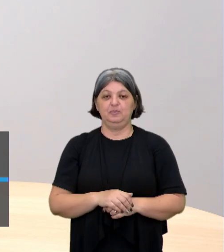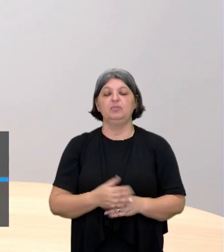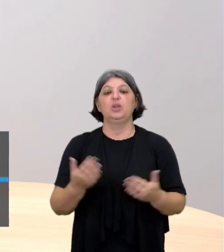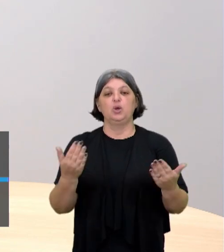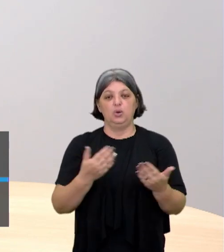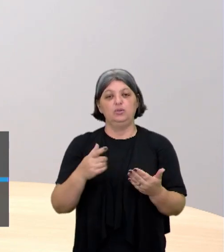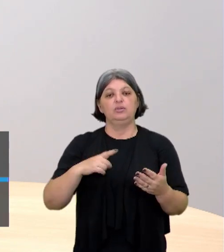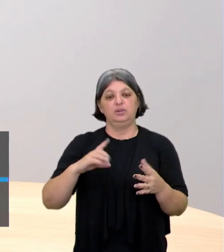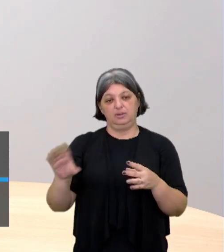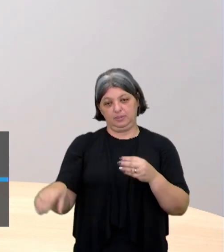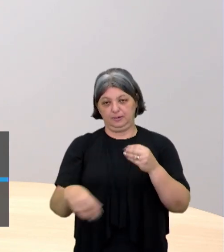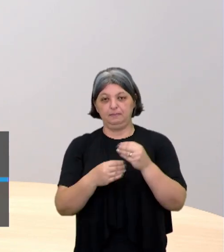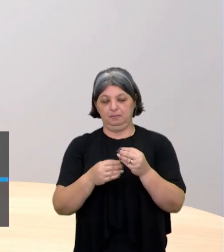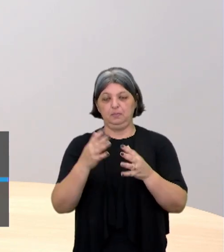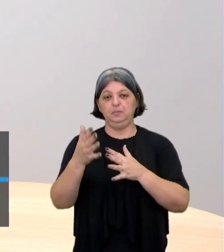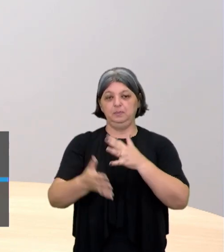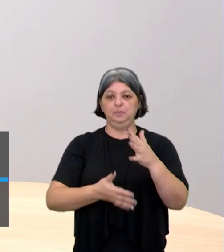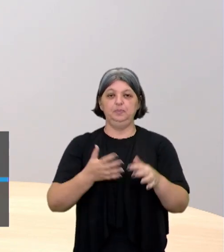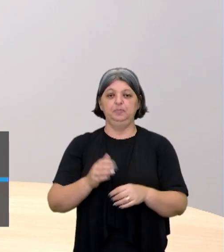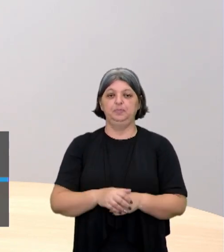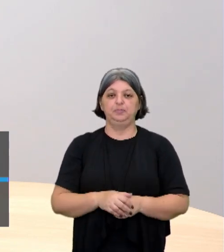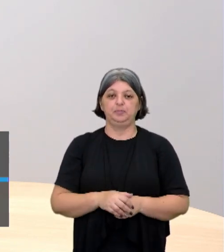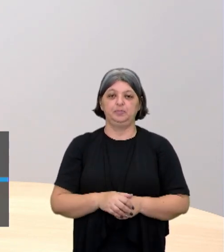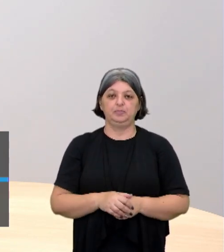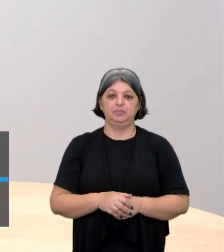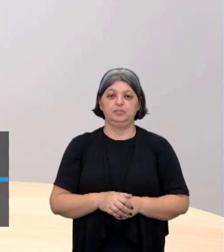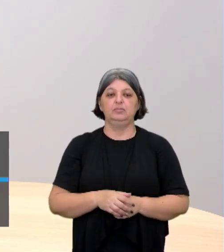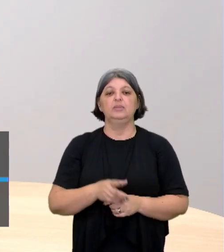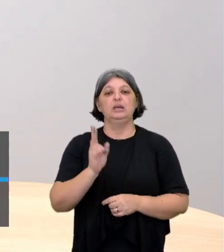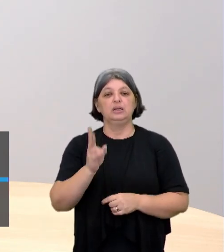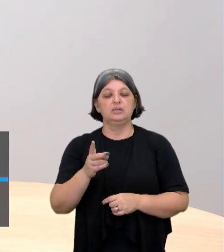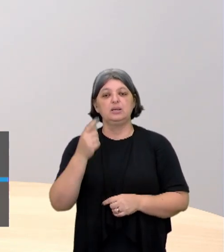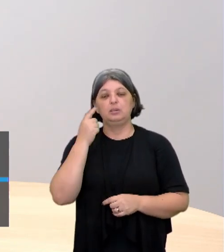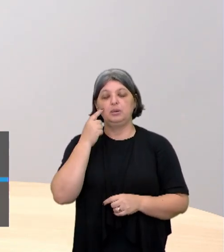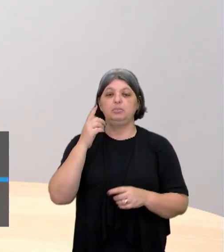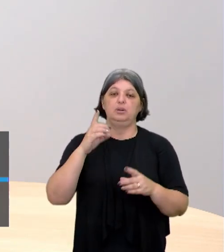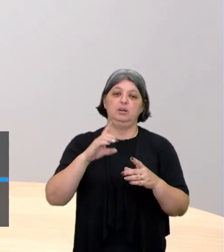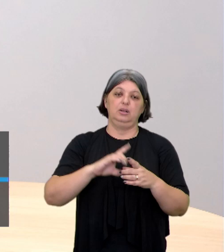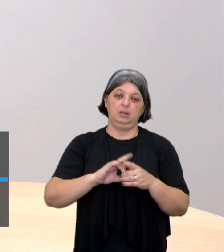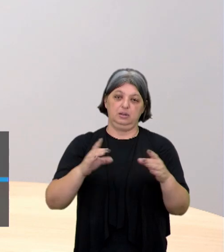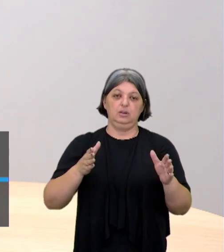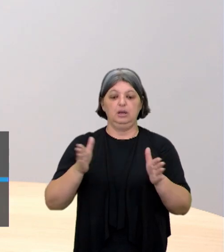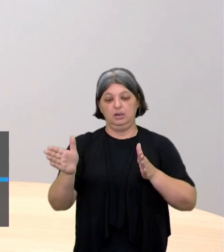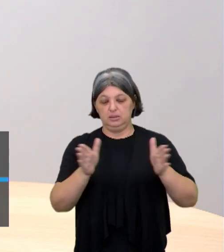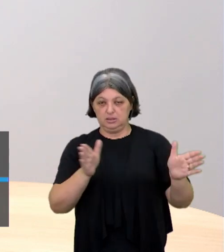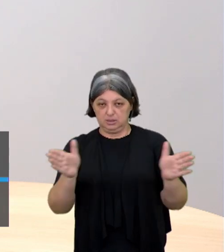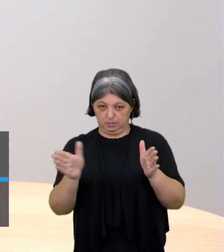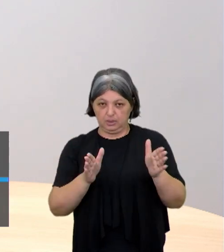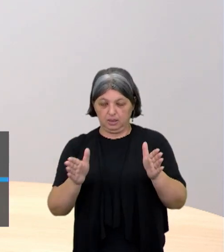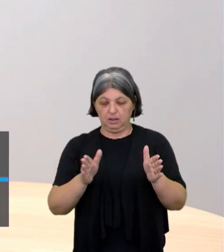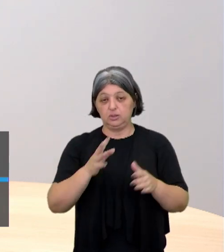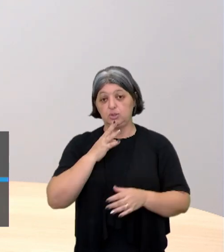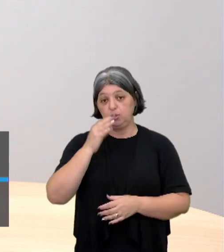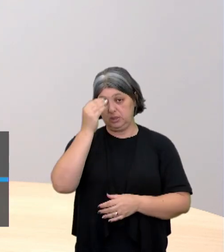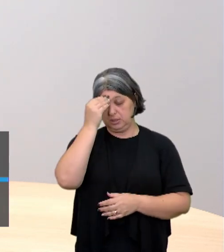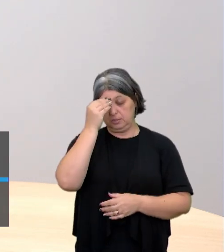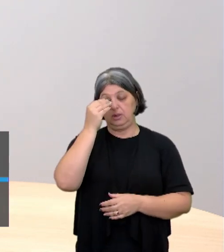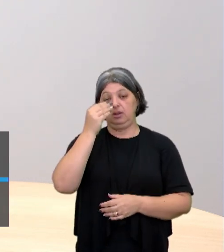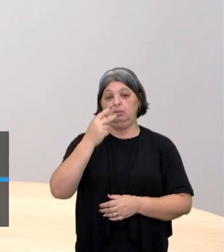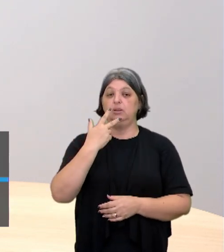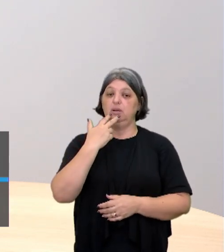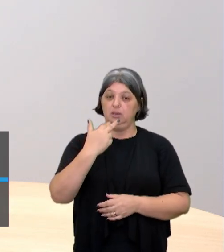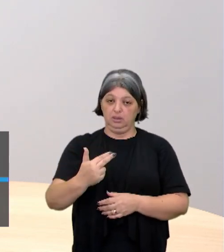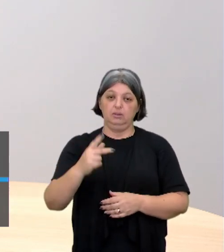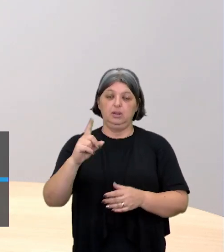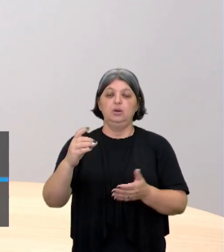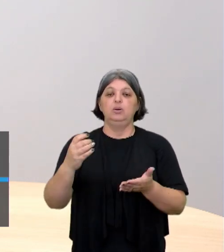gente tem o Momento Libras, em que a gente busca sempre democratizar, né, o acesso e o conhecimento a essa língua, que é uma língua oficial do